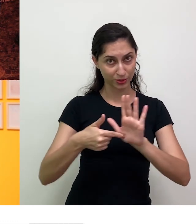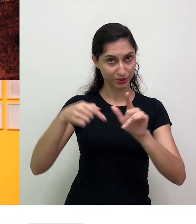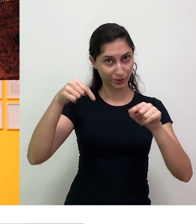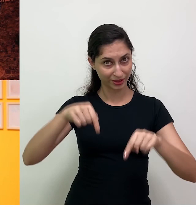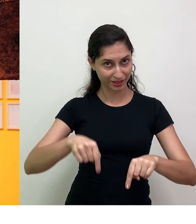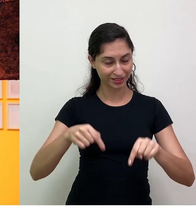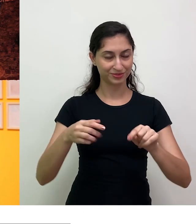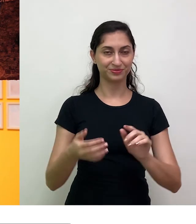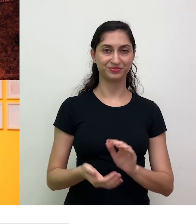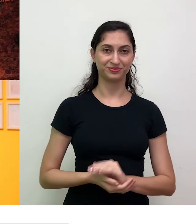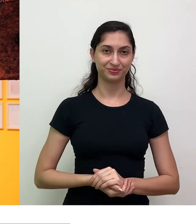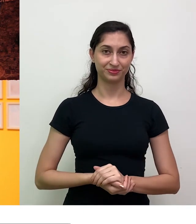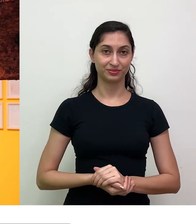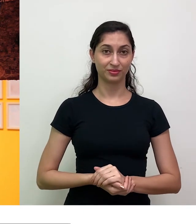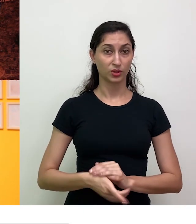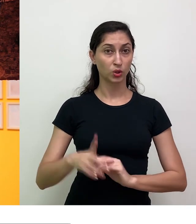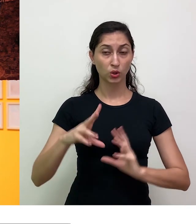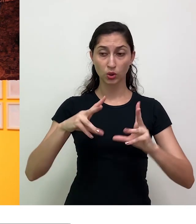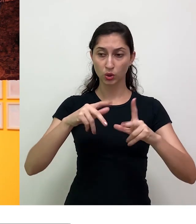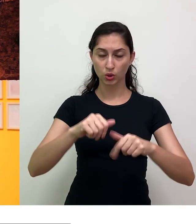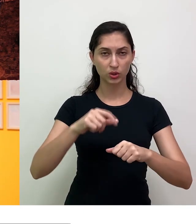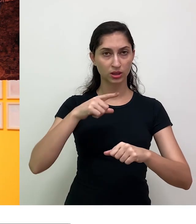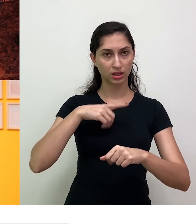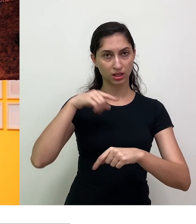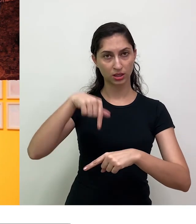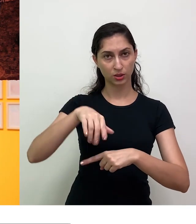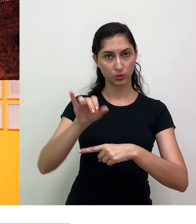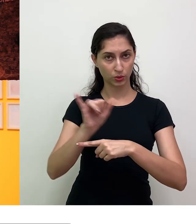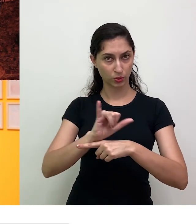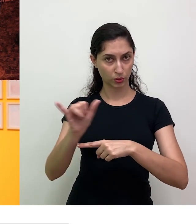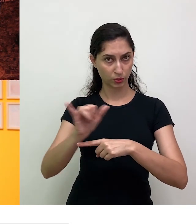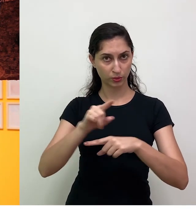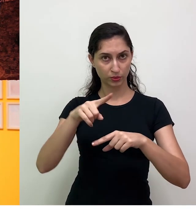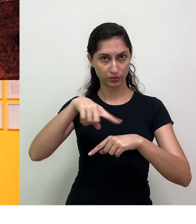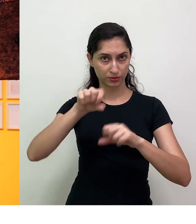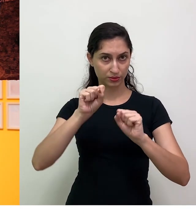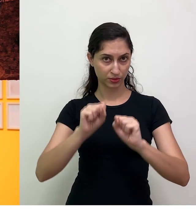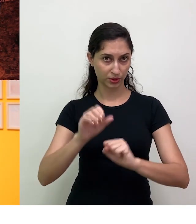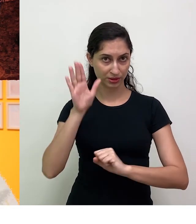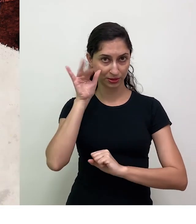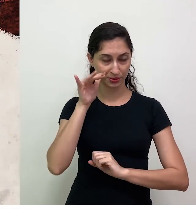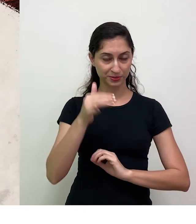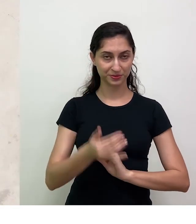da nossa visita virtual. Os outros vídeos dessa visita estão aqui no nosso canal.